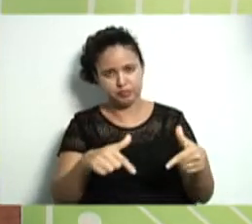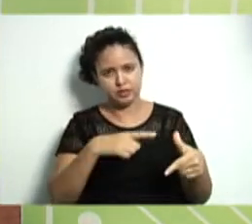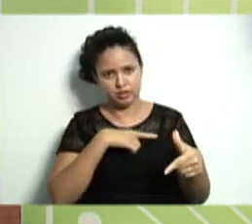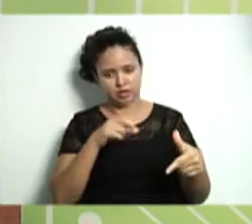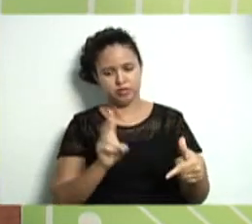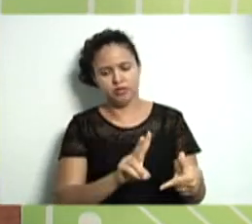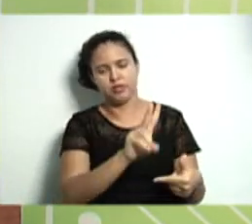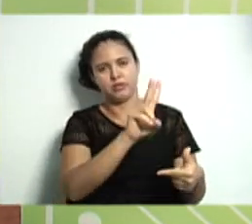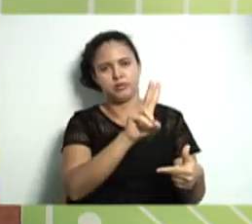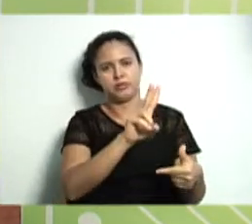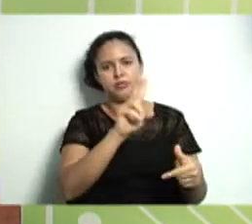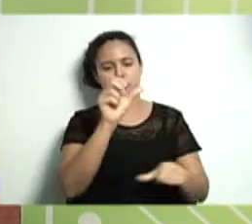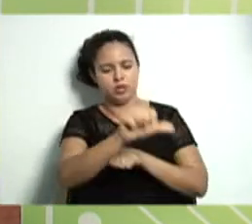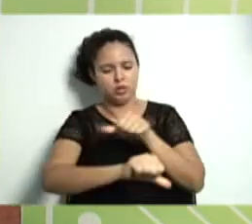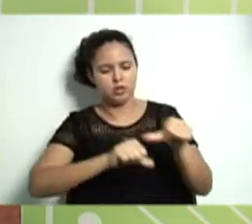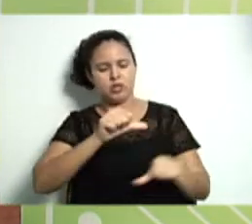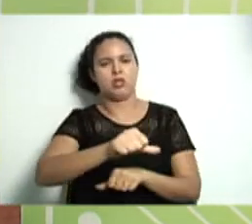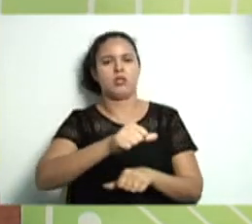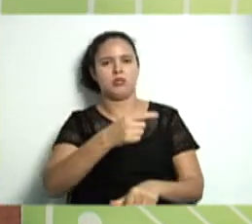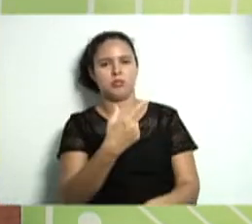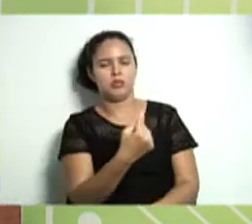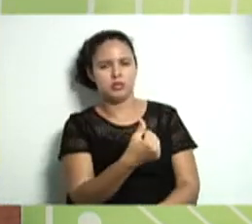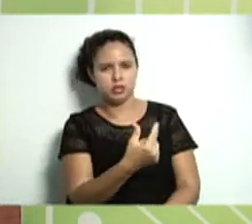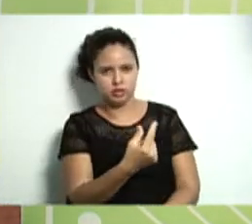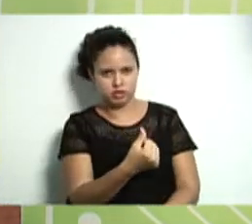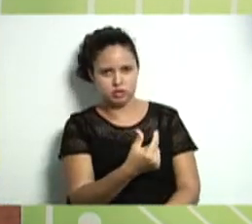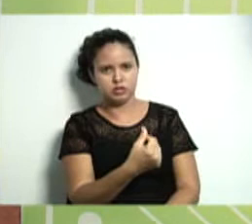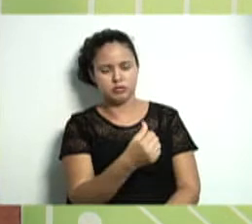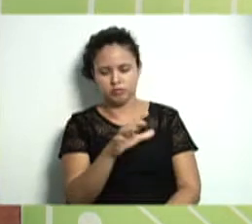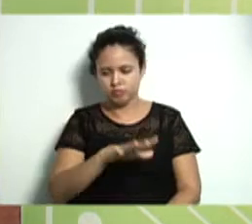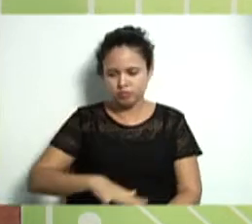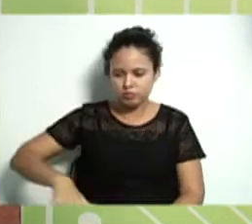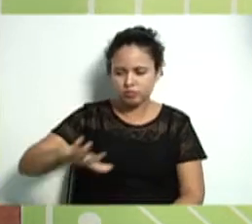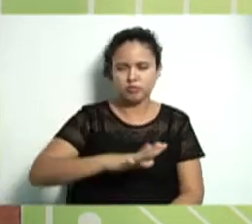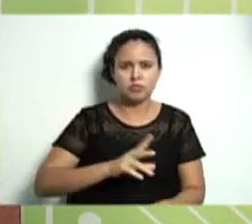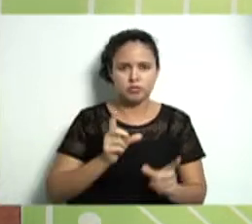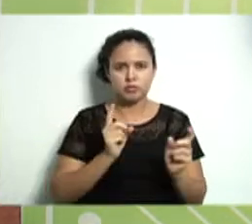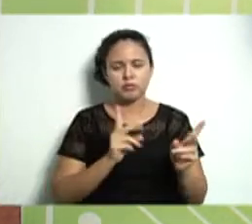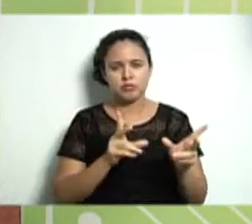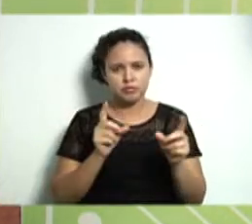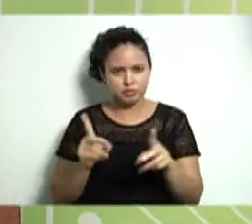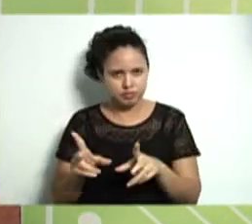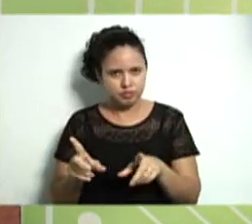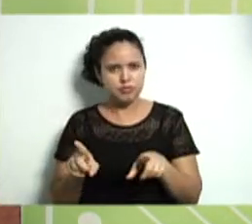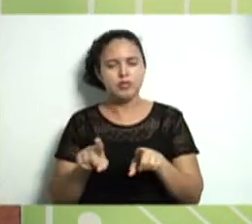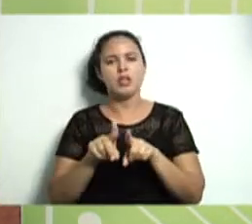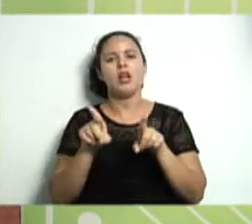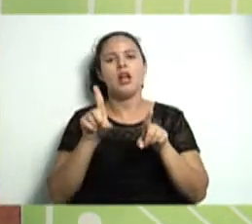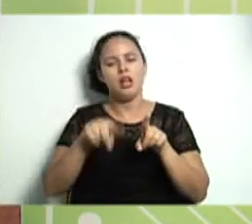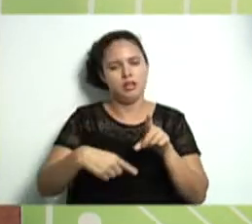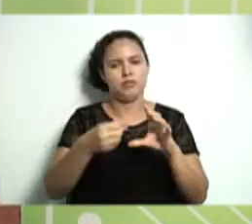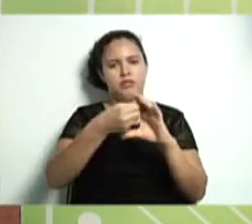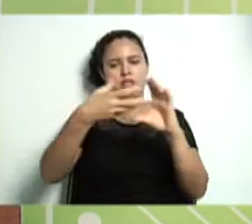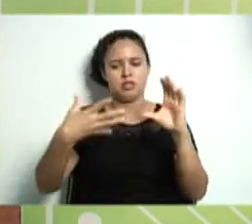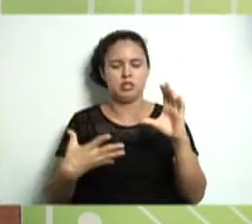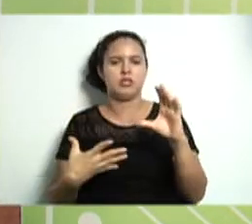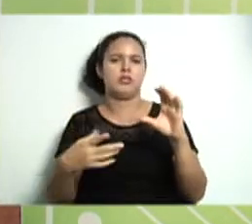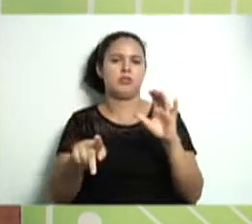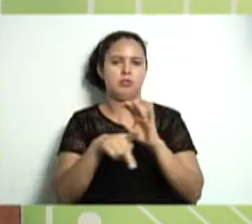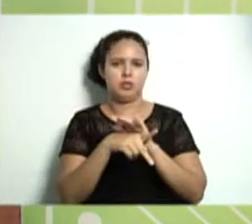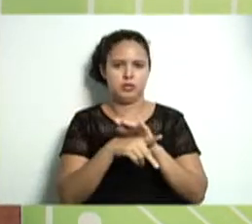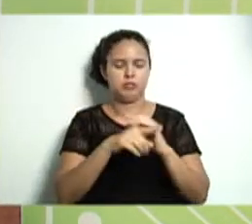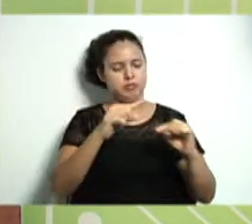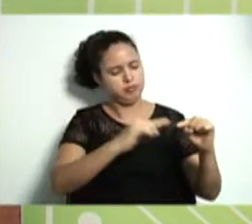bem possa ser trocado por dinheiro no mercado. E que essa característica do valor do bem que